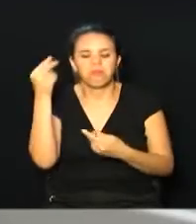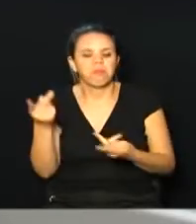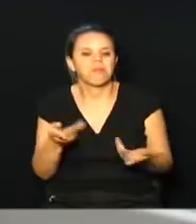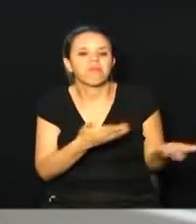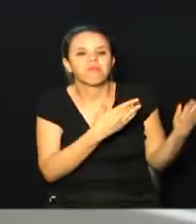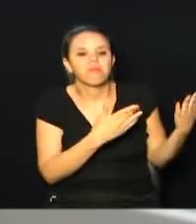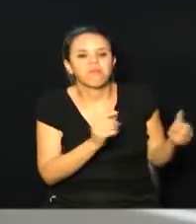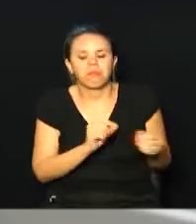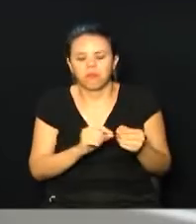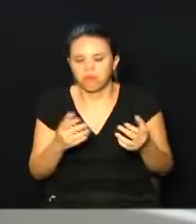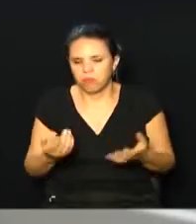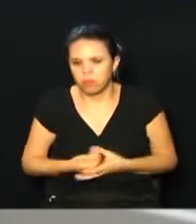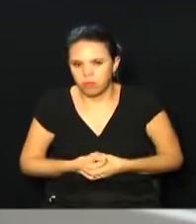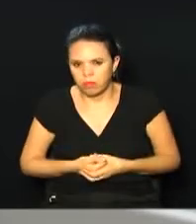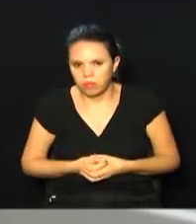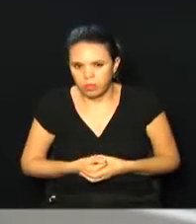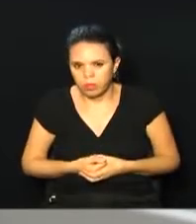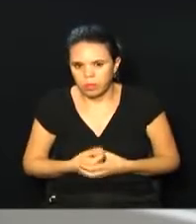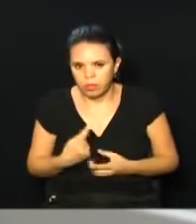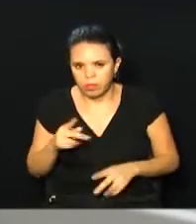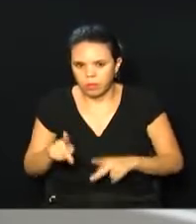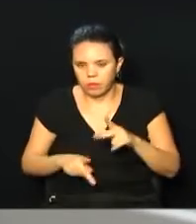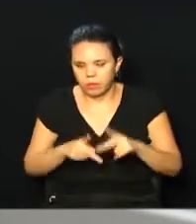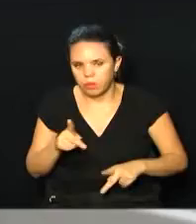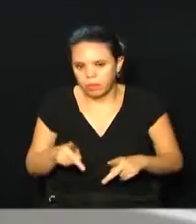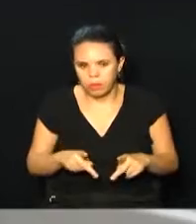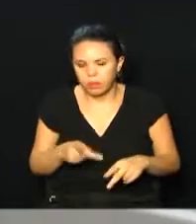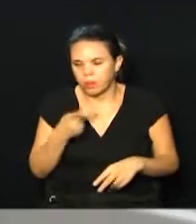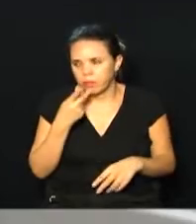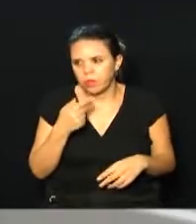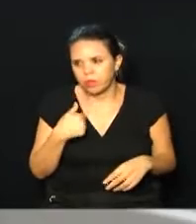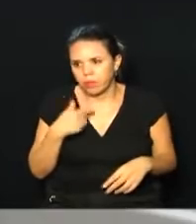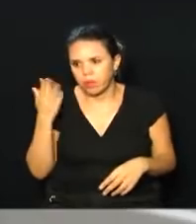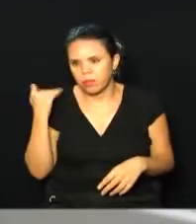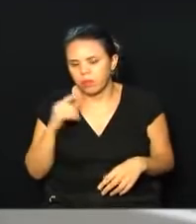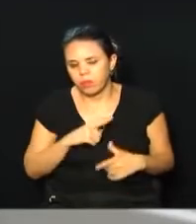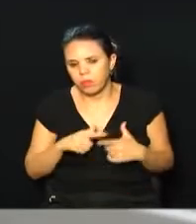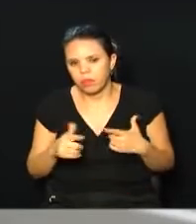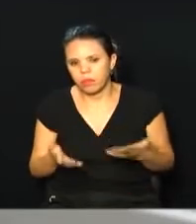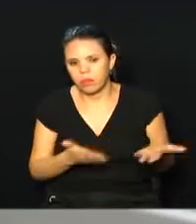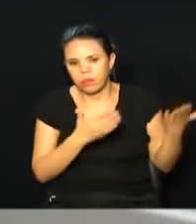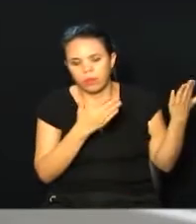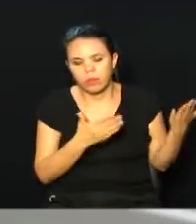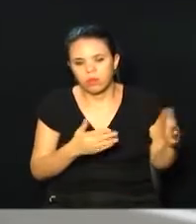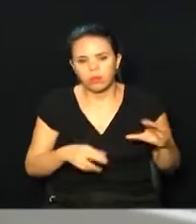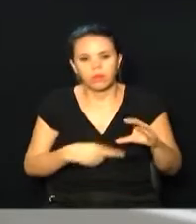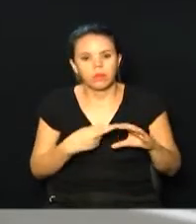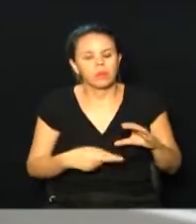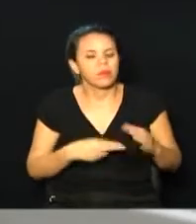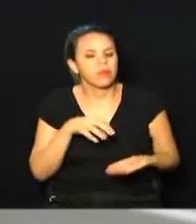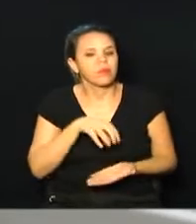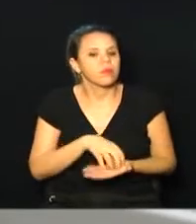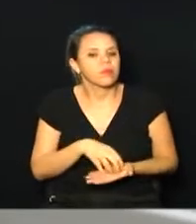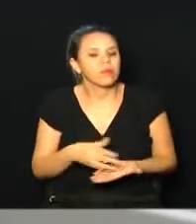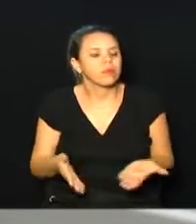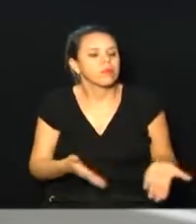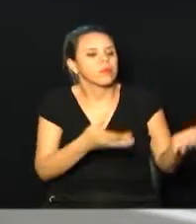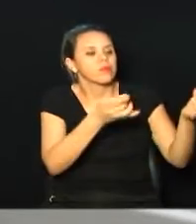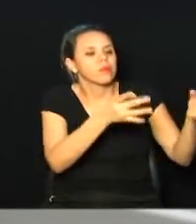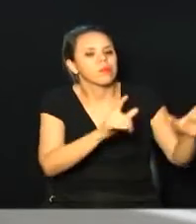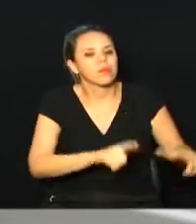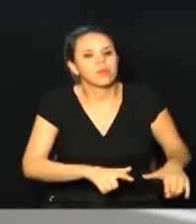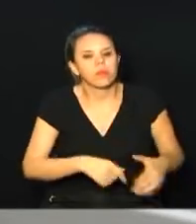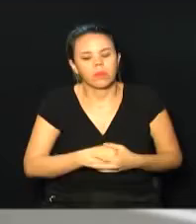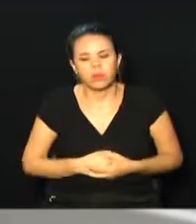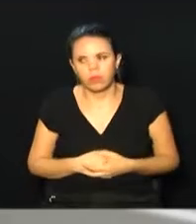que deve ser feito? Porque às vezes as pessoas falam, não, eu sei que eu tenho que levar no ecoponto, mas eu não tenho como colocar, talvez